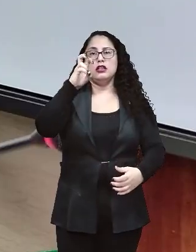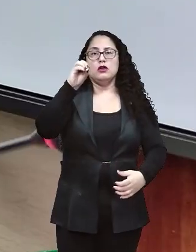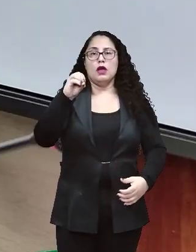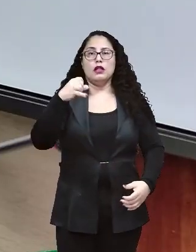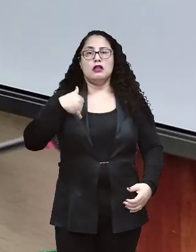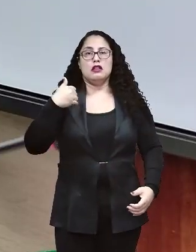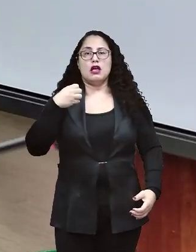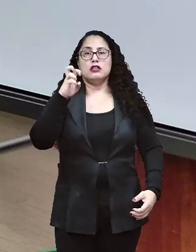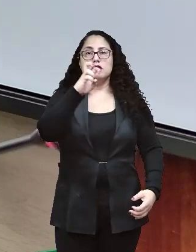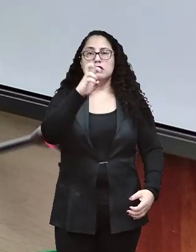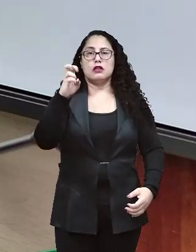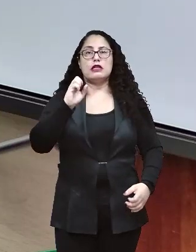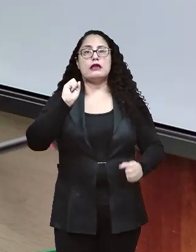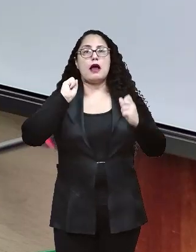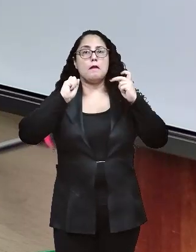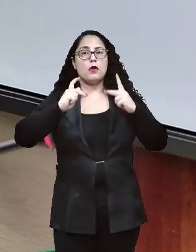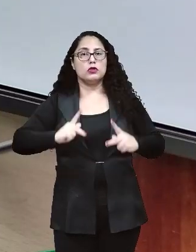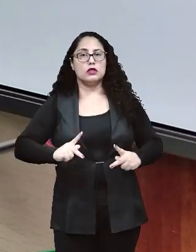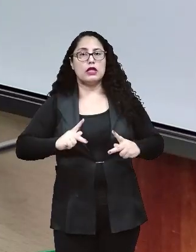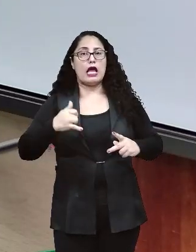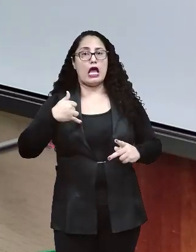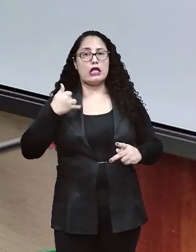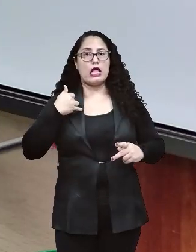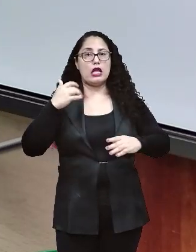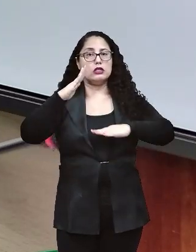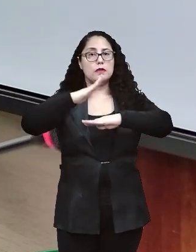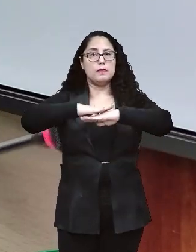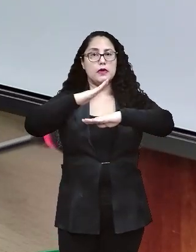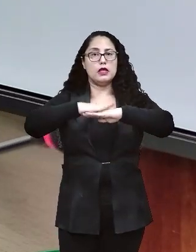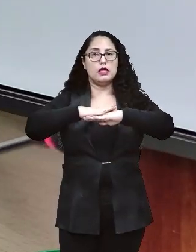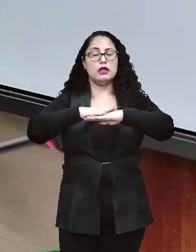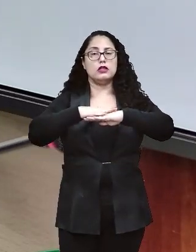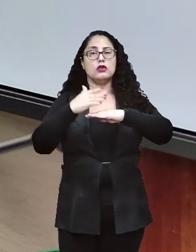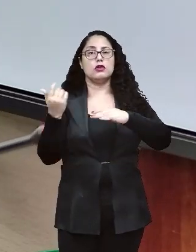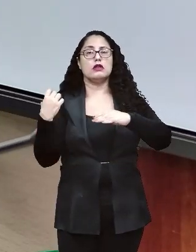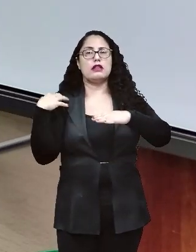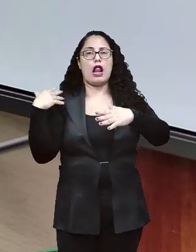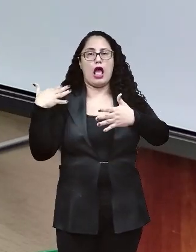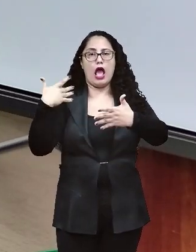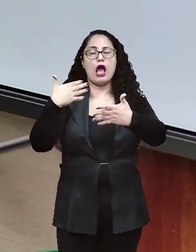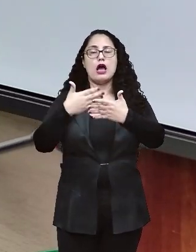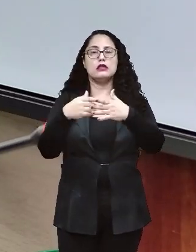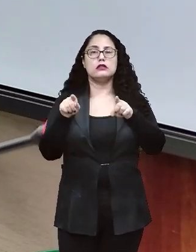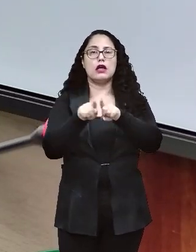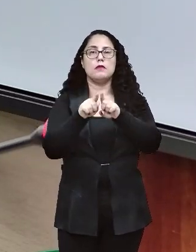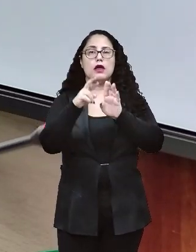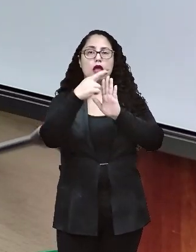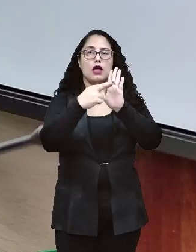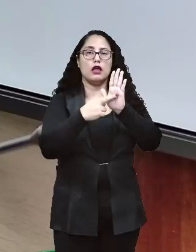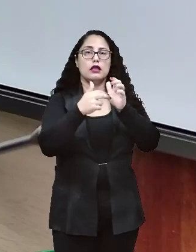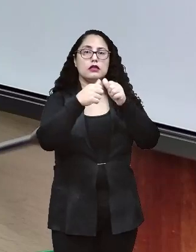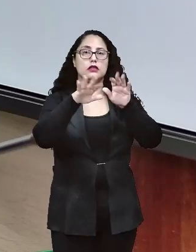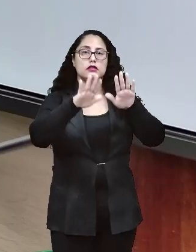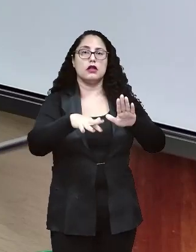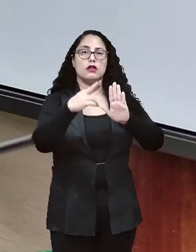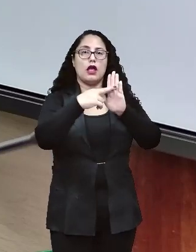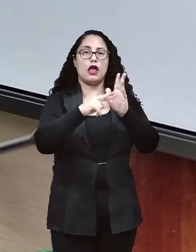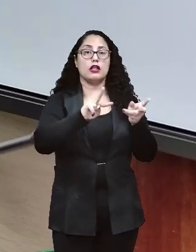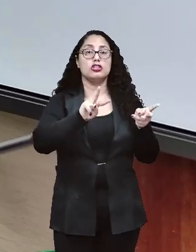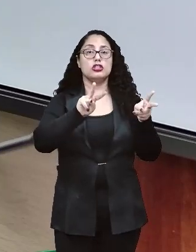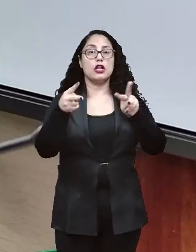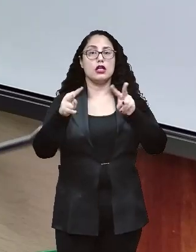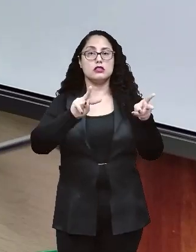55 anos, estava aposentada. Hoje em dia, a idade mínima, a não ser os que trazem lá a regra, estão na regra de